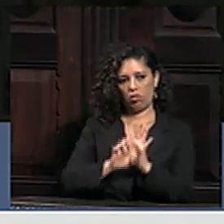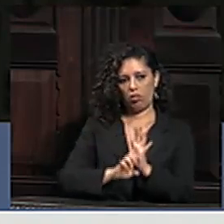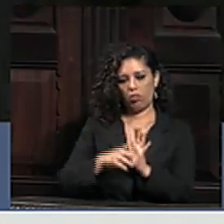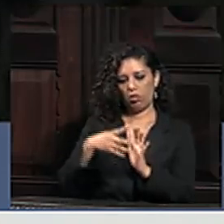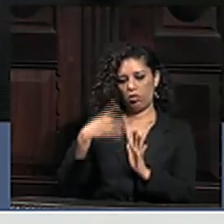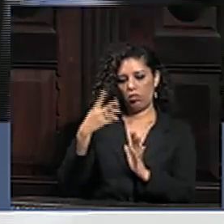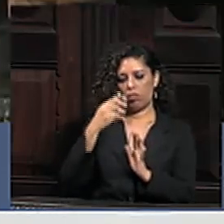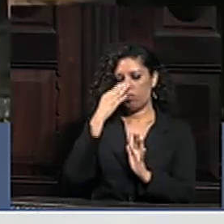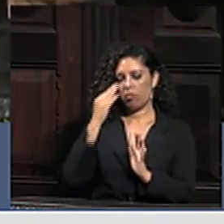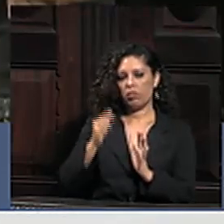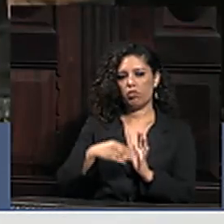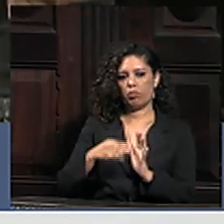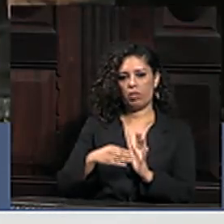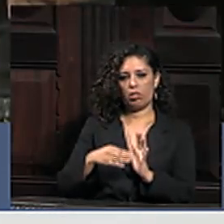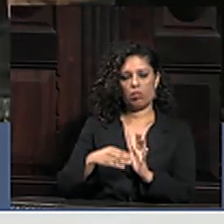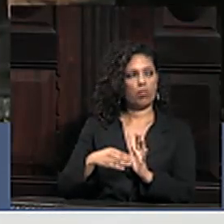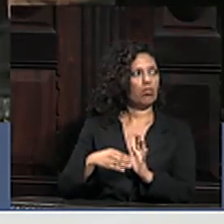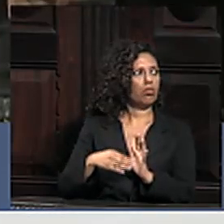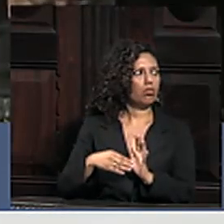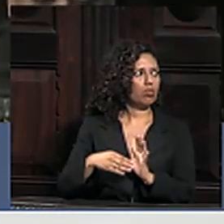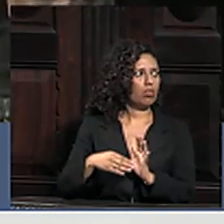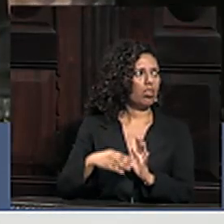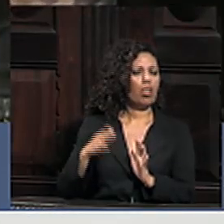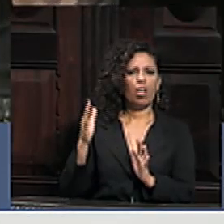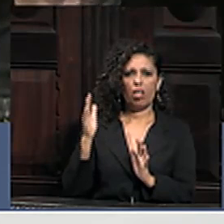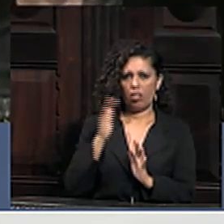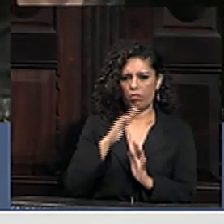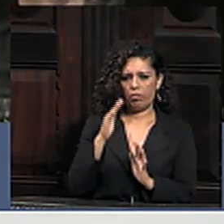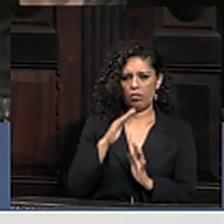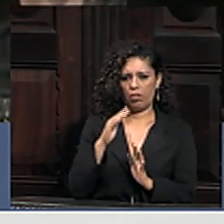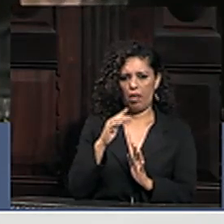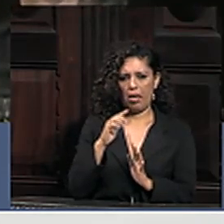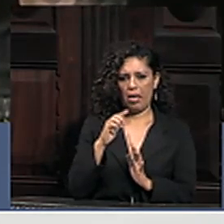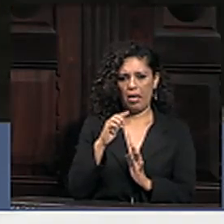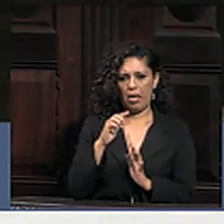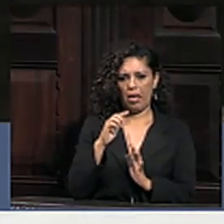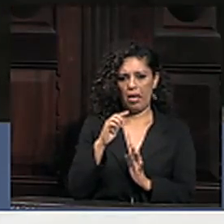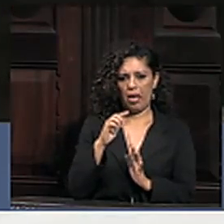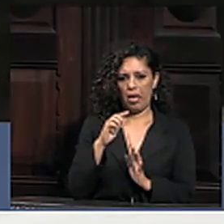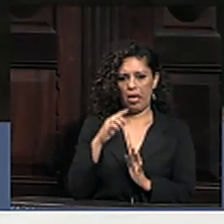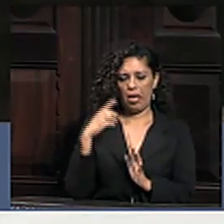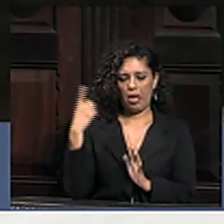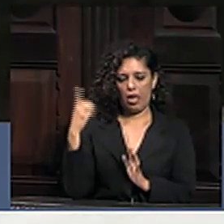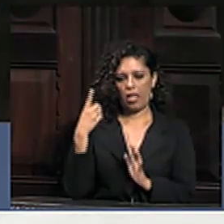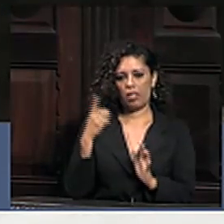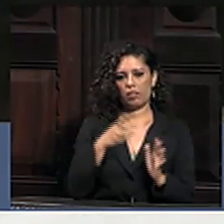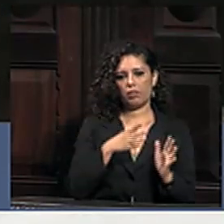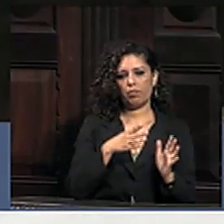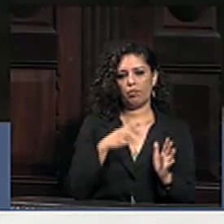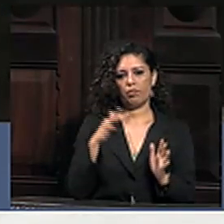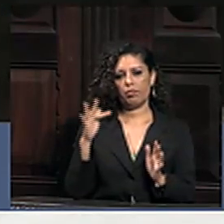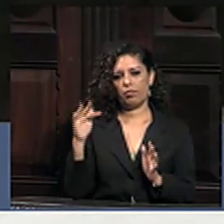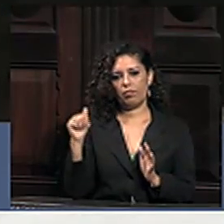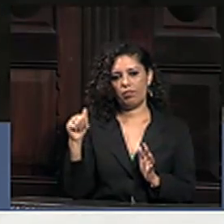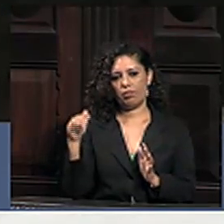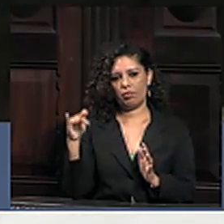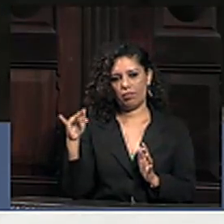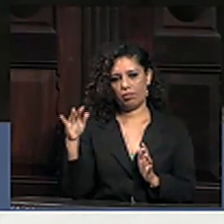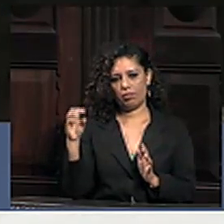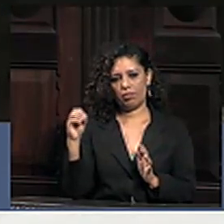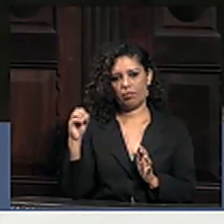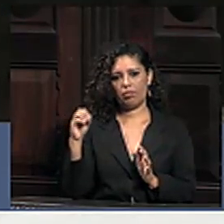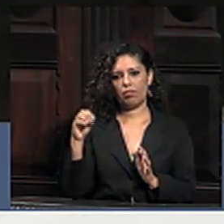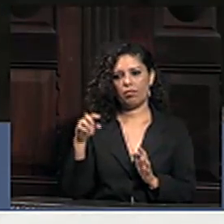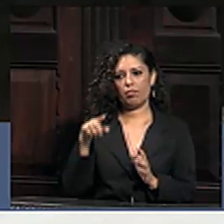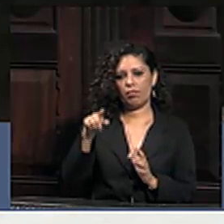esta razão. Vossa Excelência vai usar, deixa eu Rapidinho. só Não, encerrar. 30 segundos. Deputado Luiz Fábio Paulo Silva. falou a respeito de sentimentos